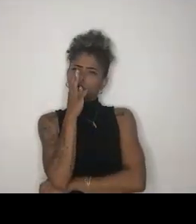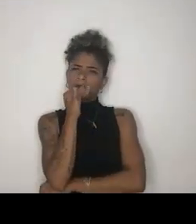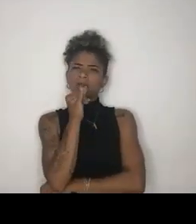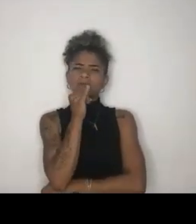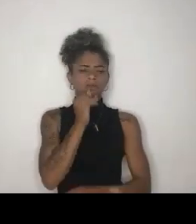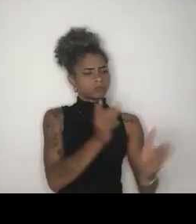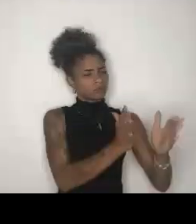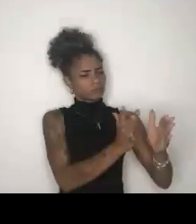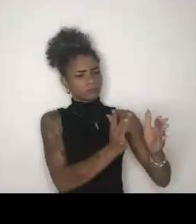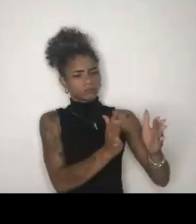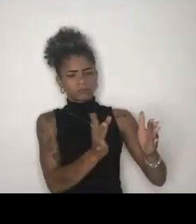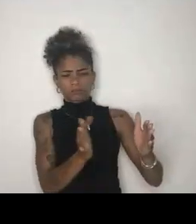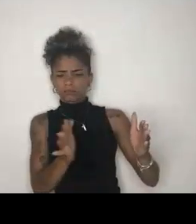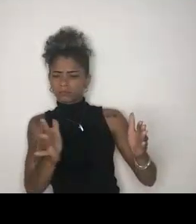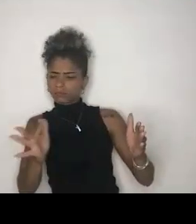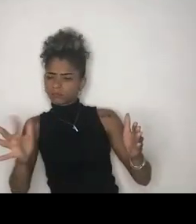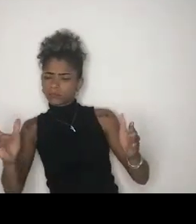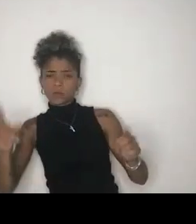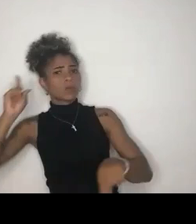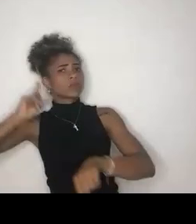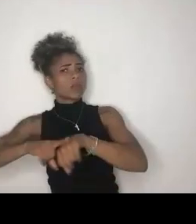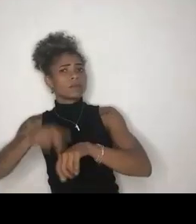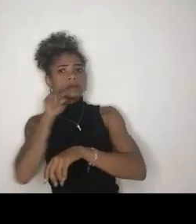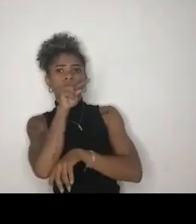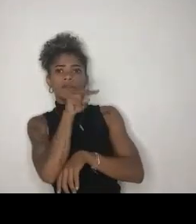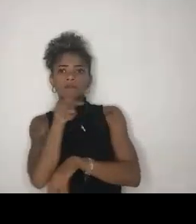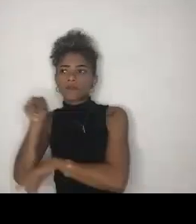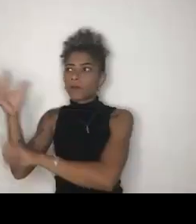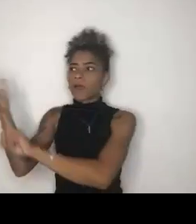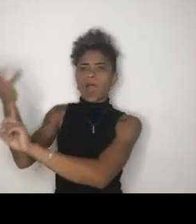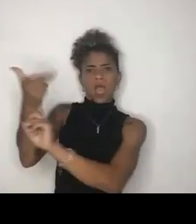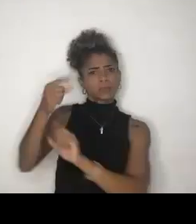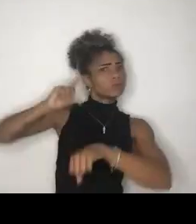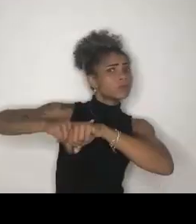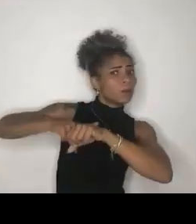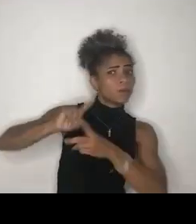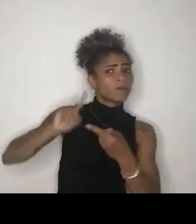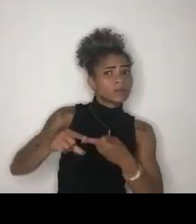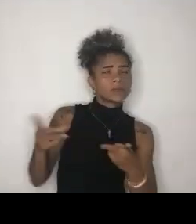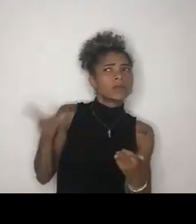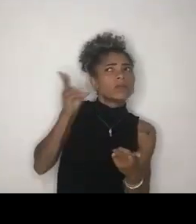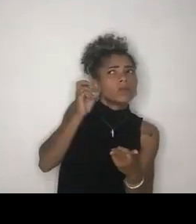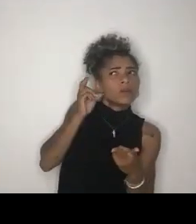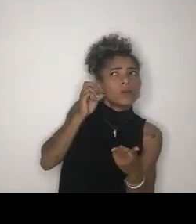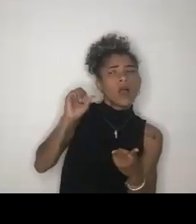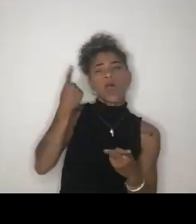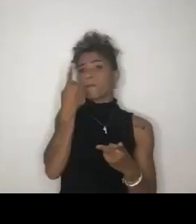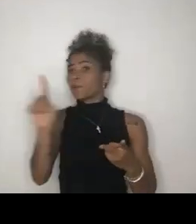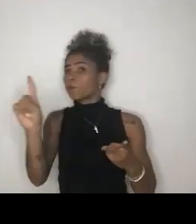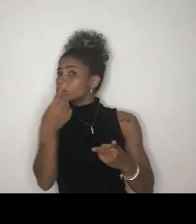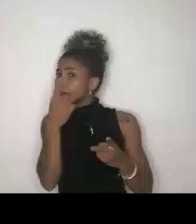do público o tempo que você gasta vendo uma obra o tempo que você gasta Ouvindo uma música tudo isso